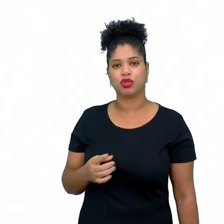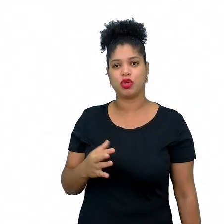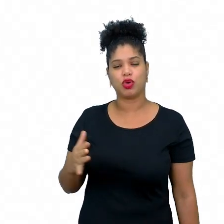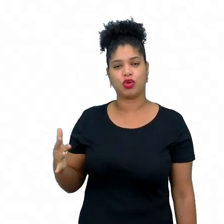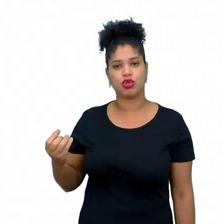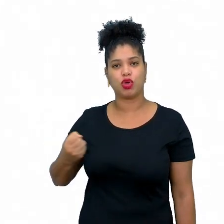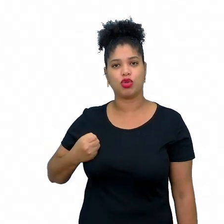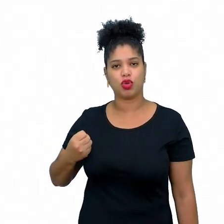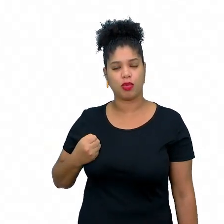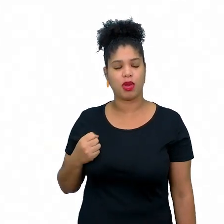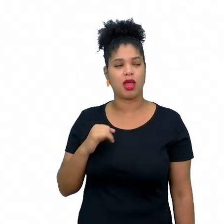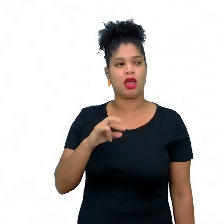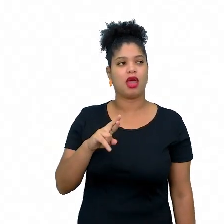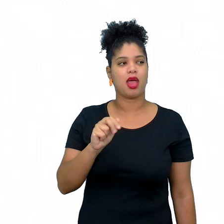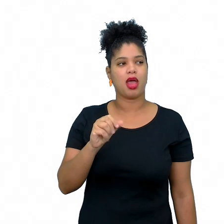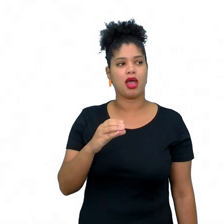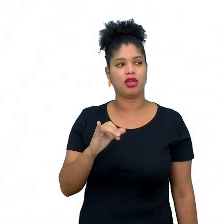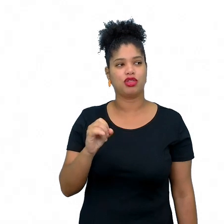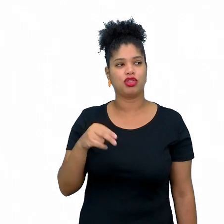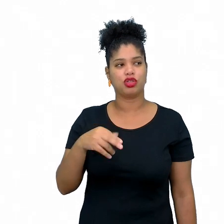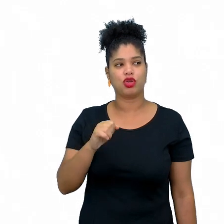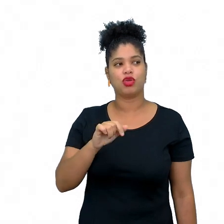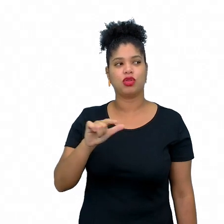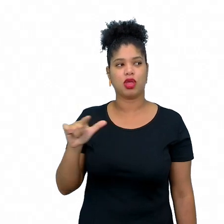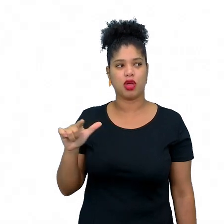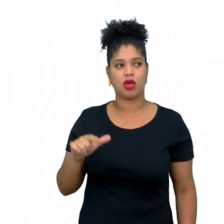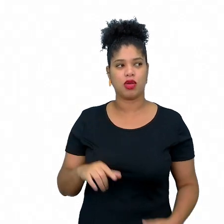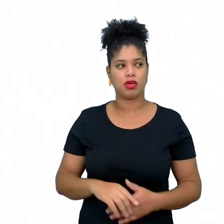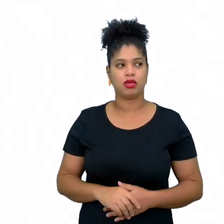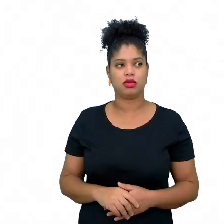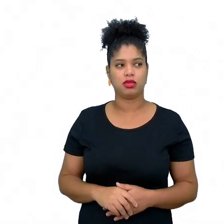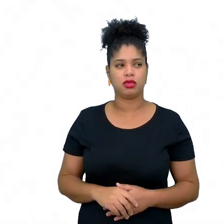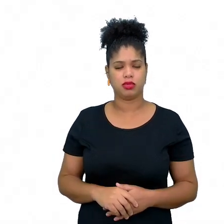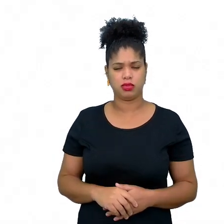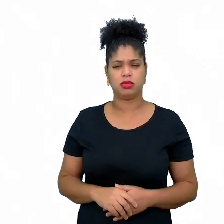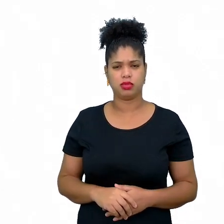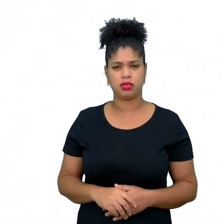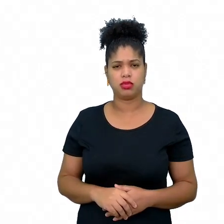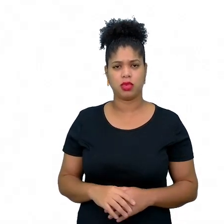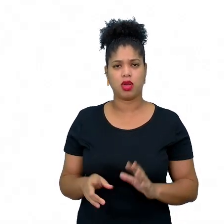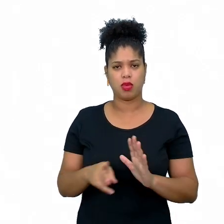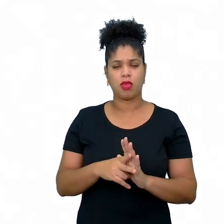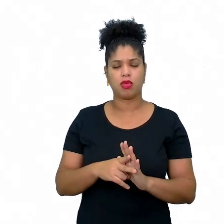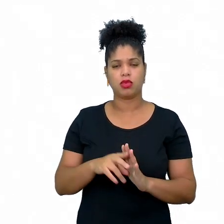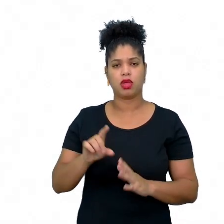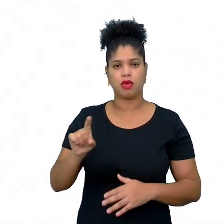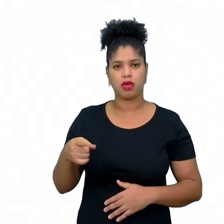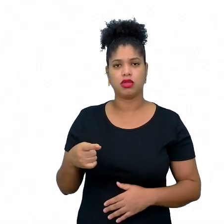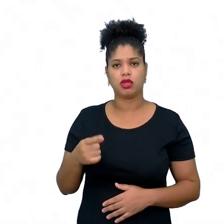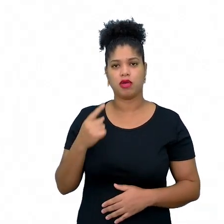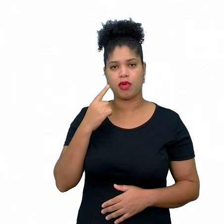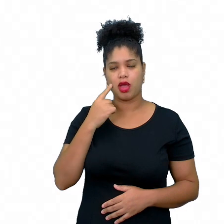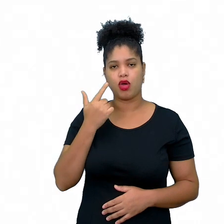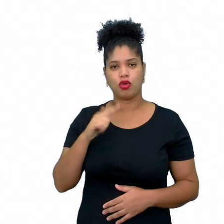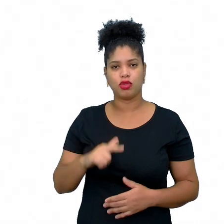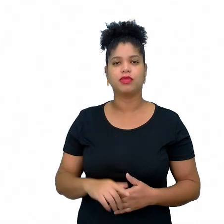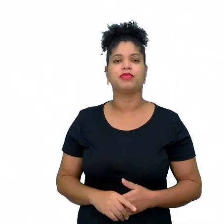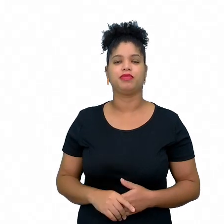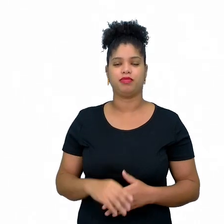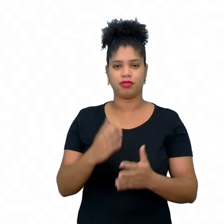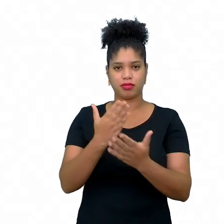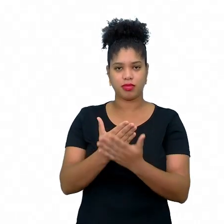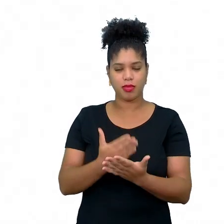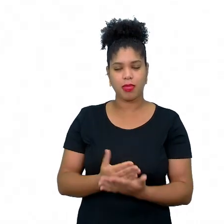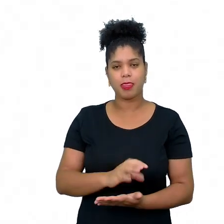número racional na forma decimal e perceber que o resultado será uma dízima periódica. Percebam que cada